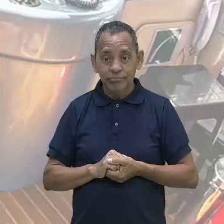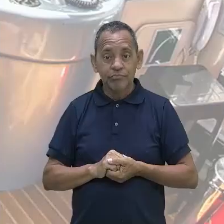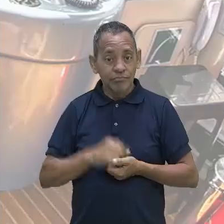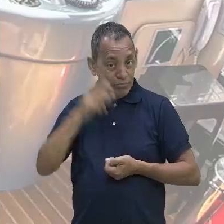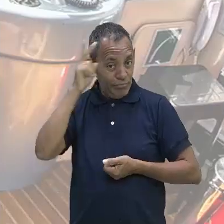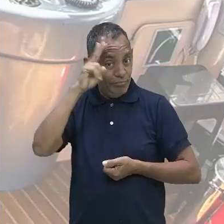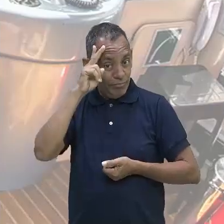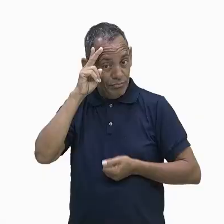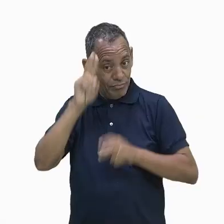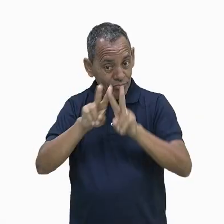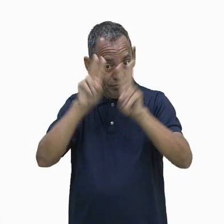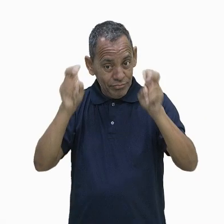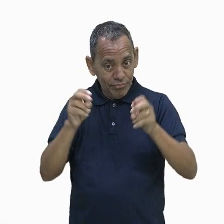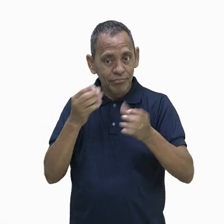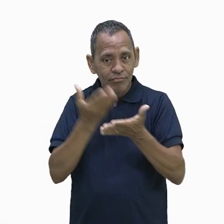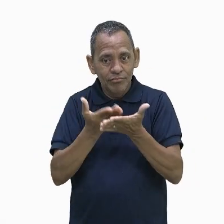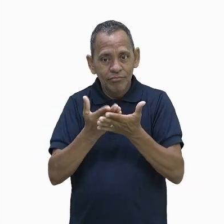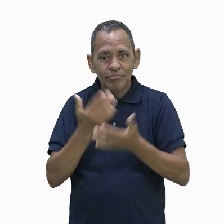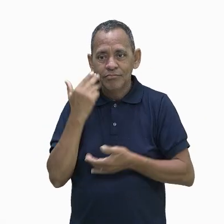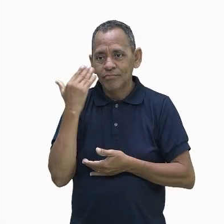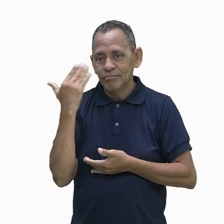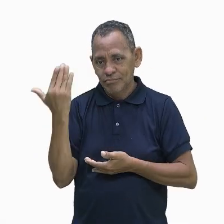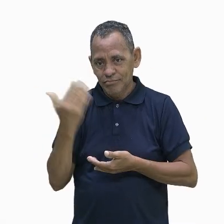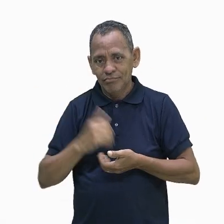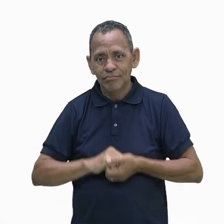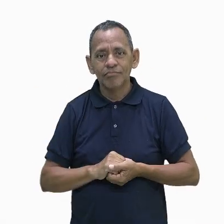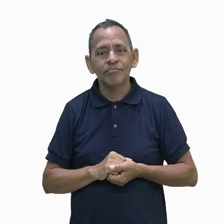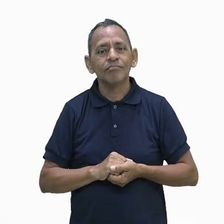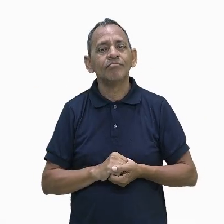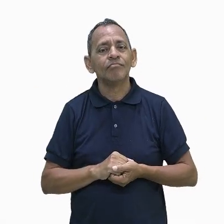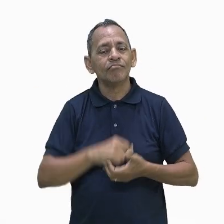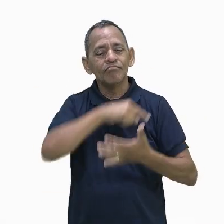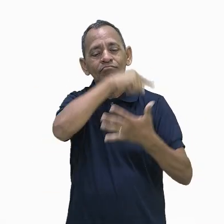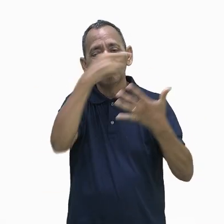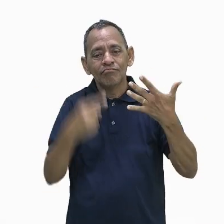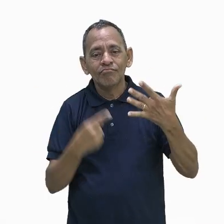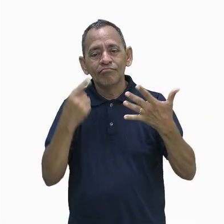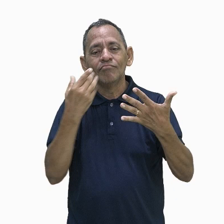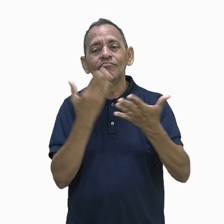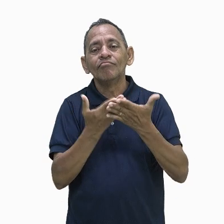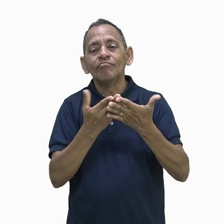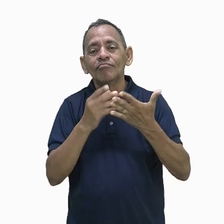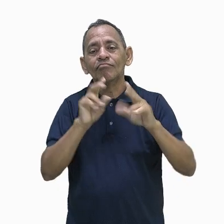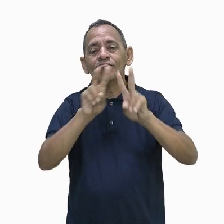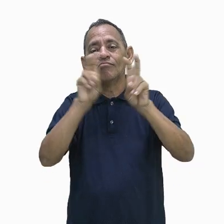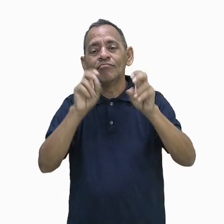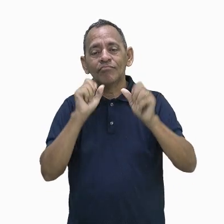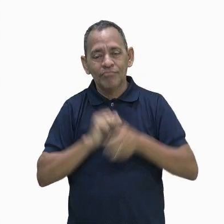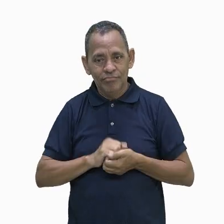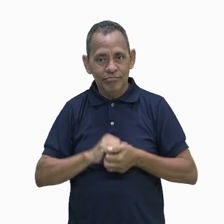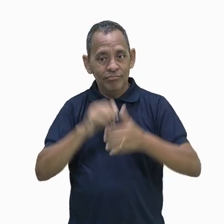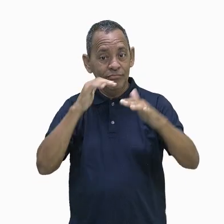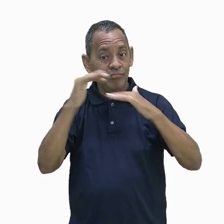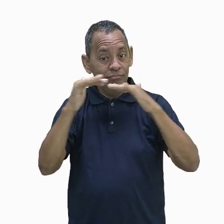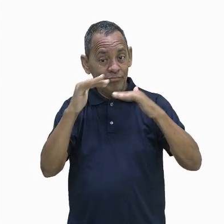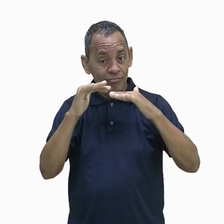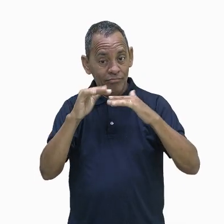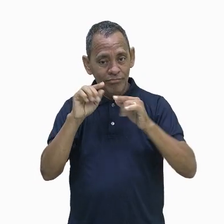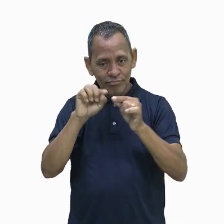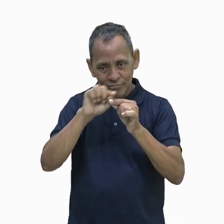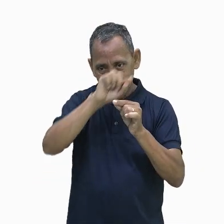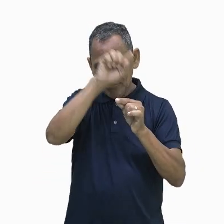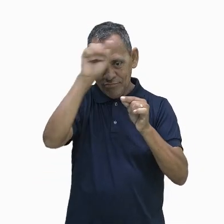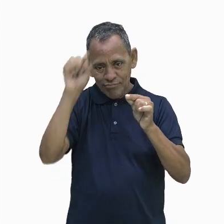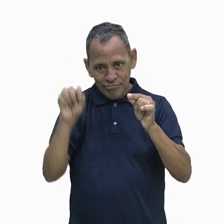quais os temas estudados? Vejam aí. Na nossa revisão, estudamos sobre o movimento